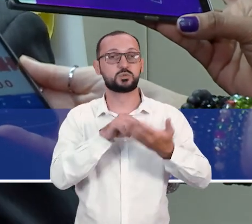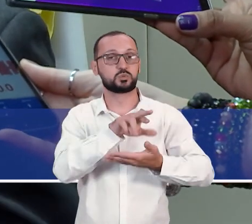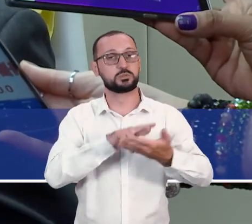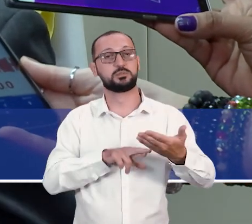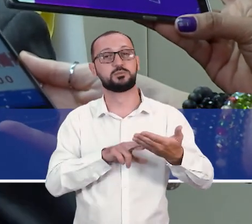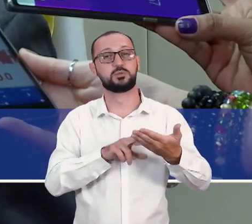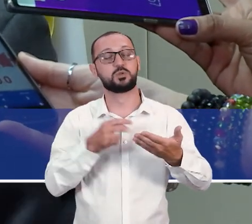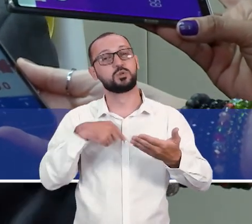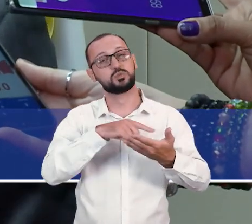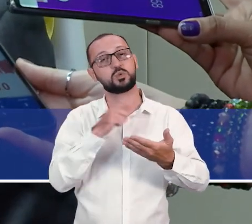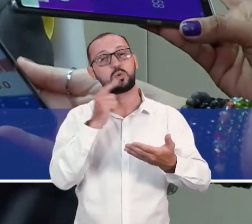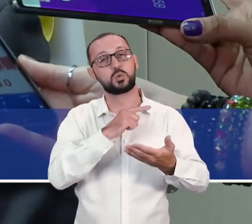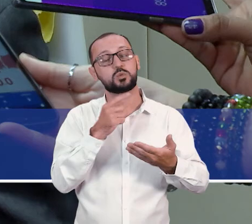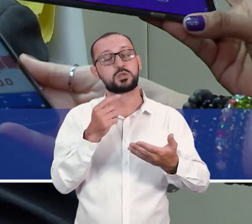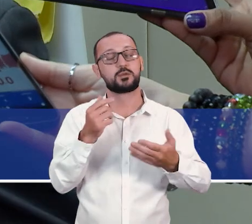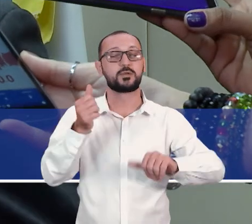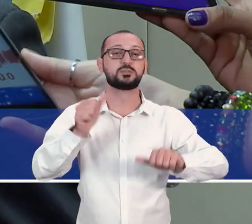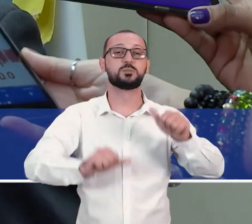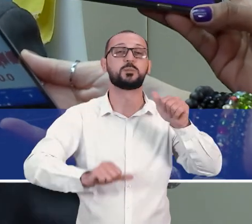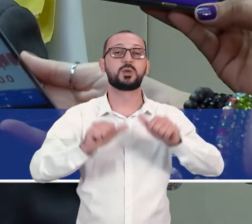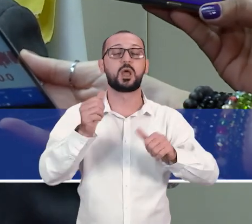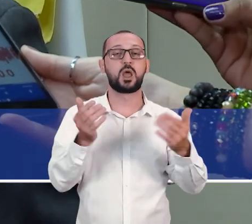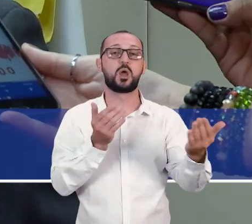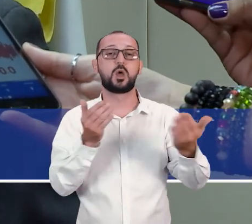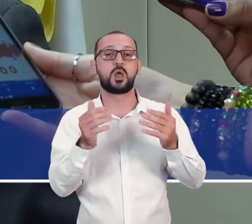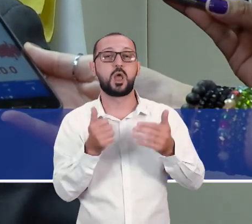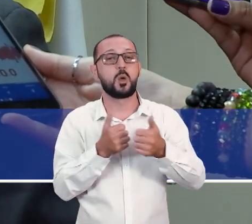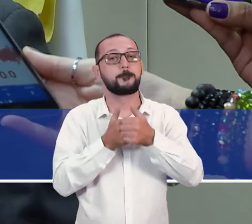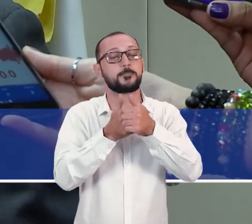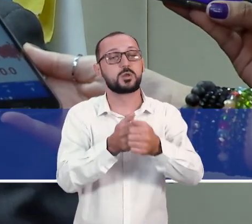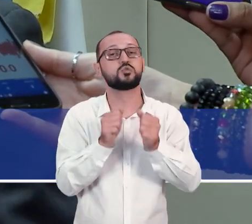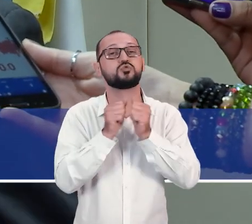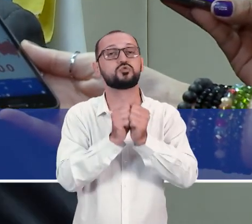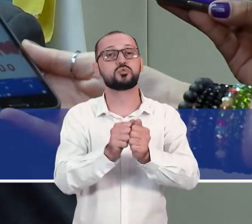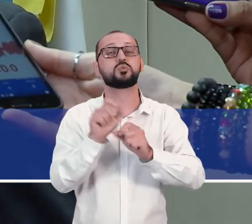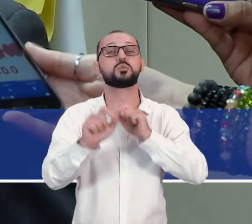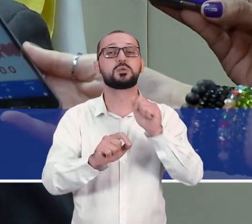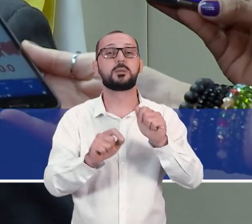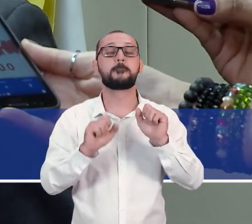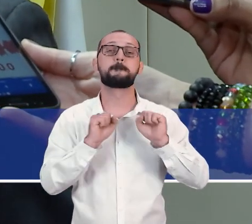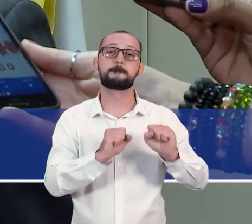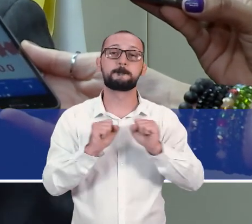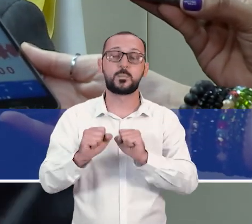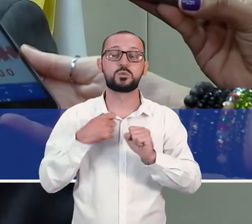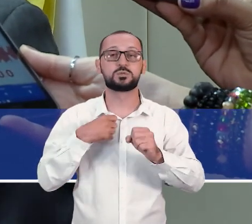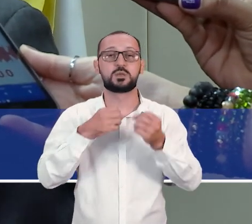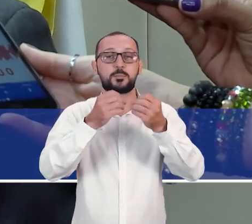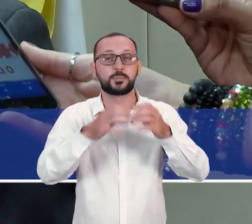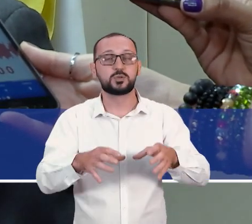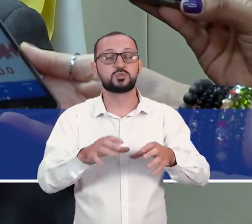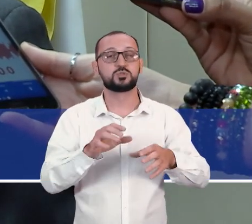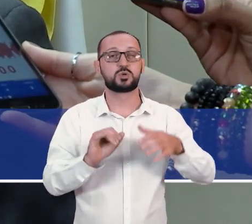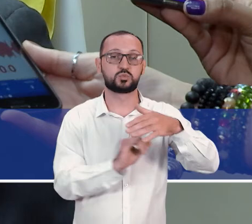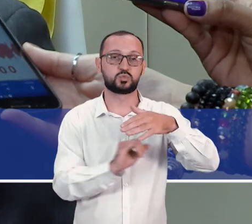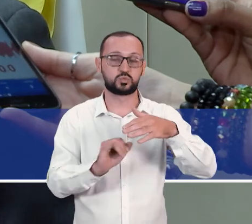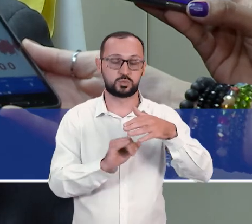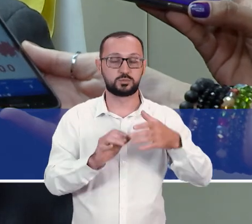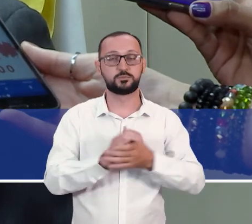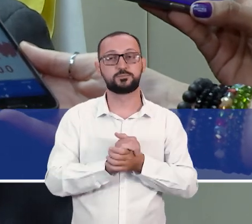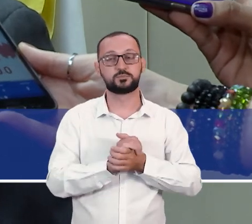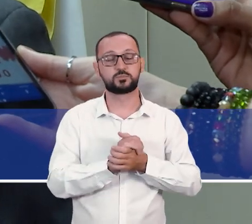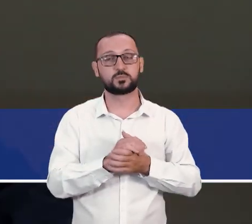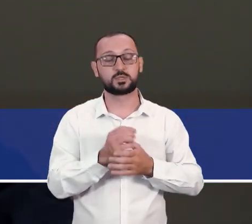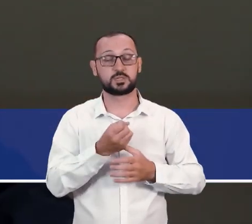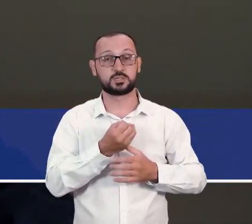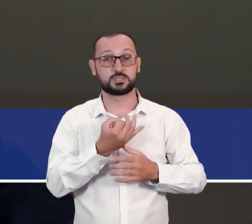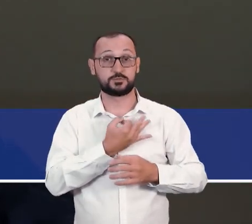vêm, apresentam seus relatórios e nós podemos fazer uma análise e um acompanhamento prévio daquilo que pode ser o comprometimento de todos os órgãos